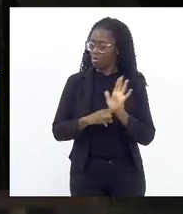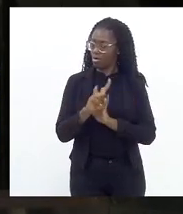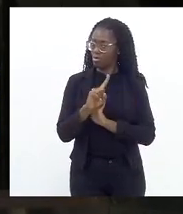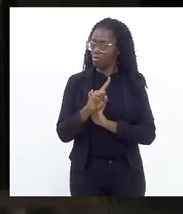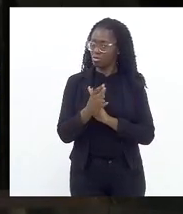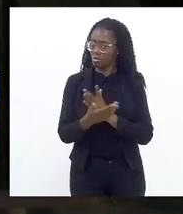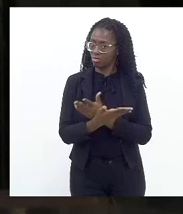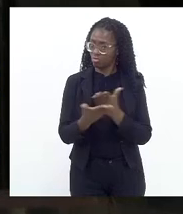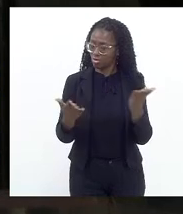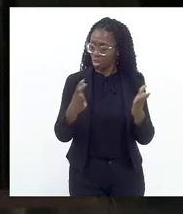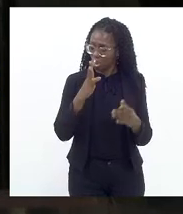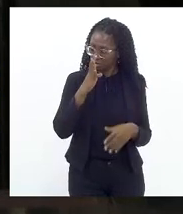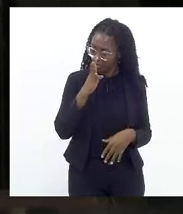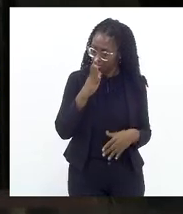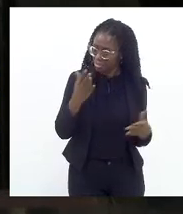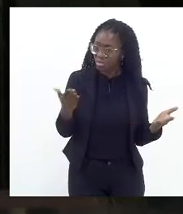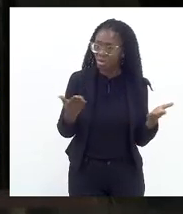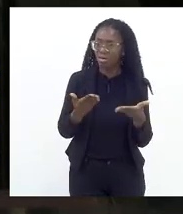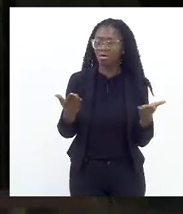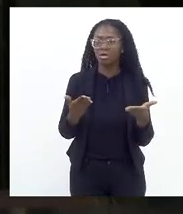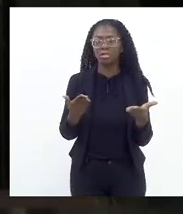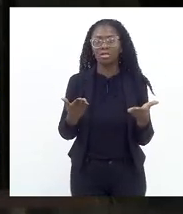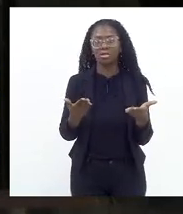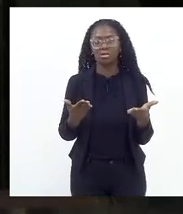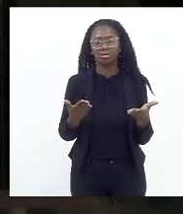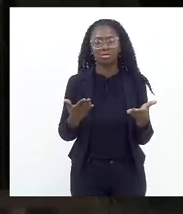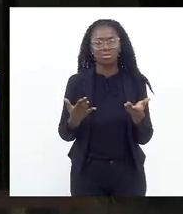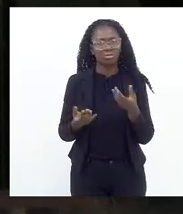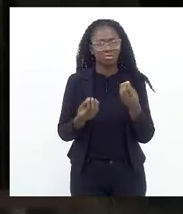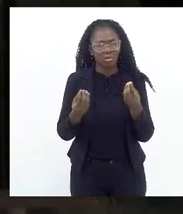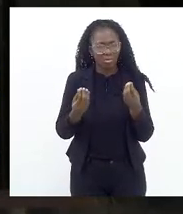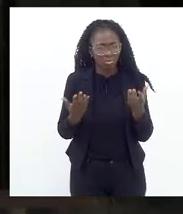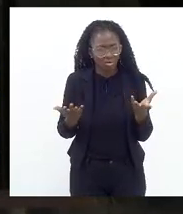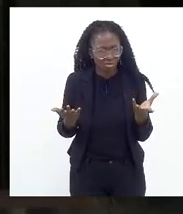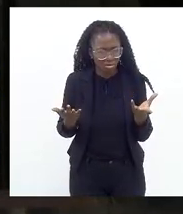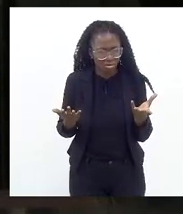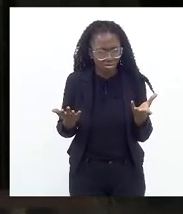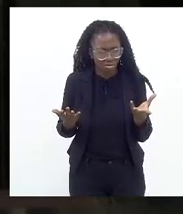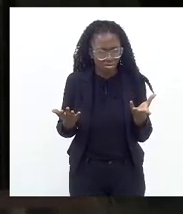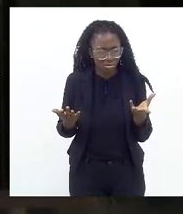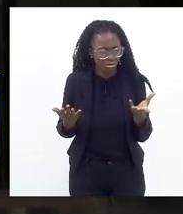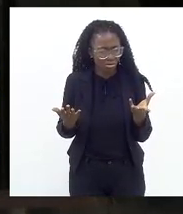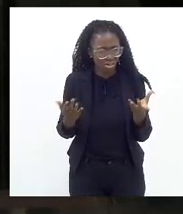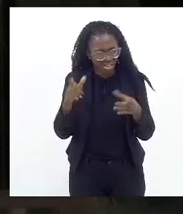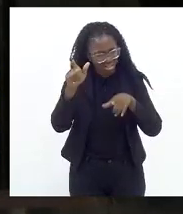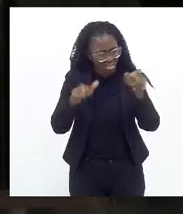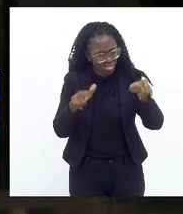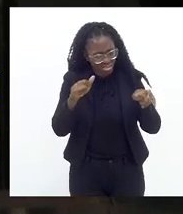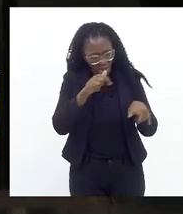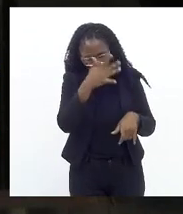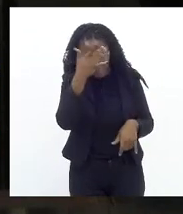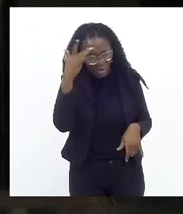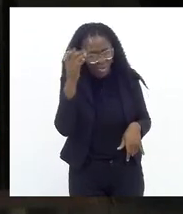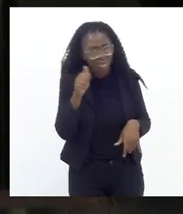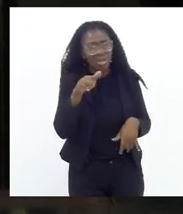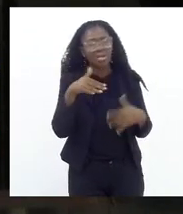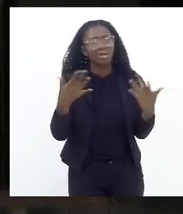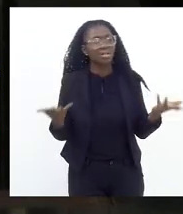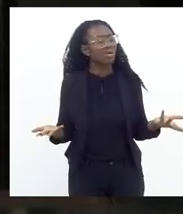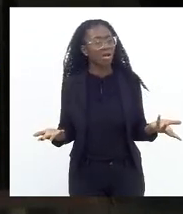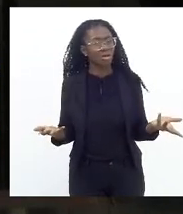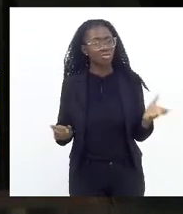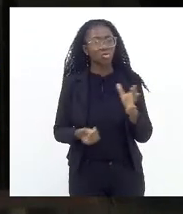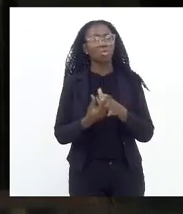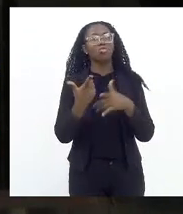senhoras e senhores, com quem estamos lidando? Quem são essas pessoas? De onde